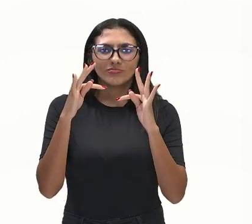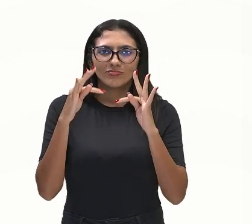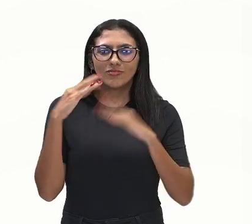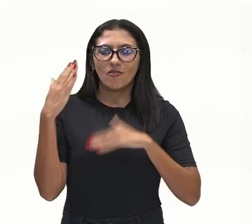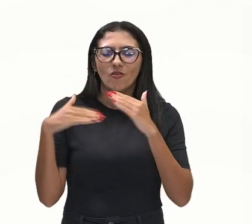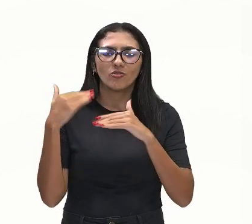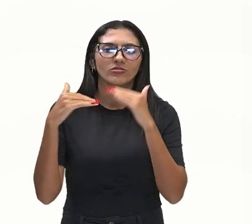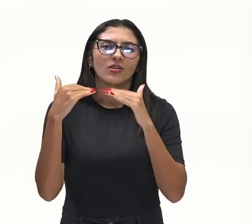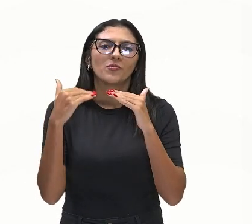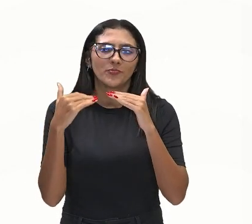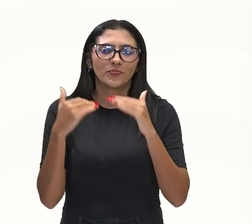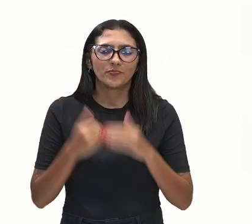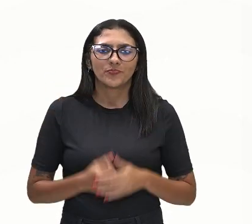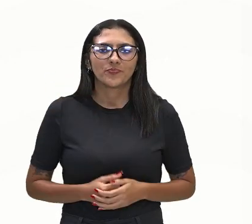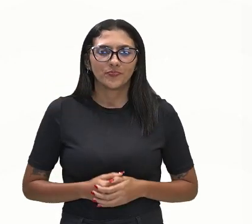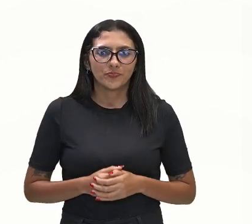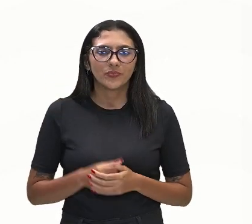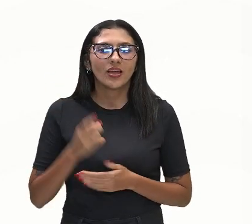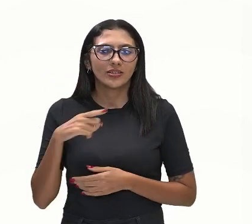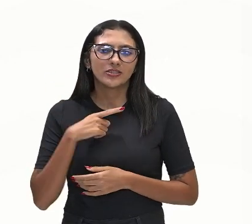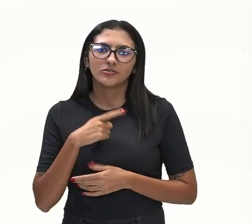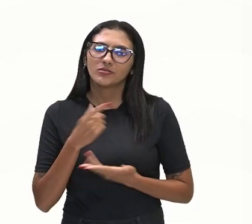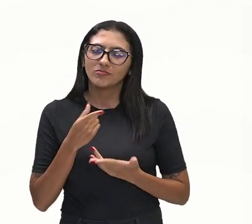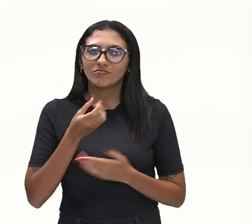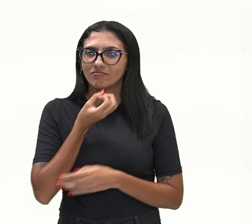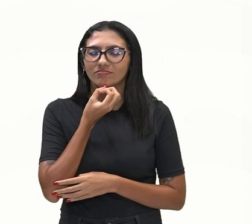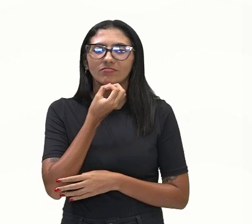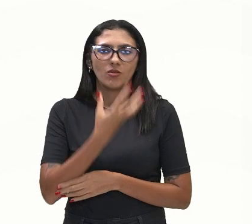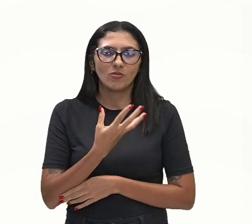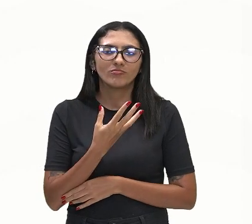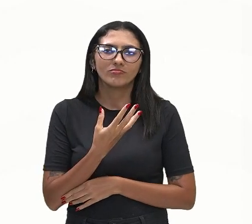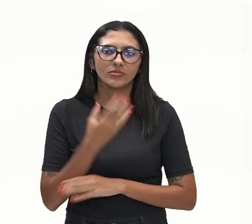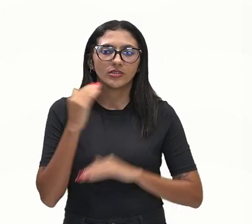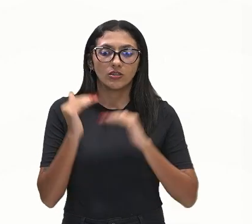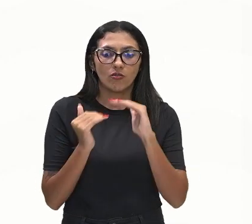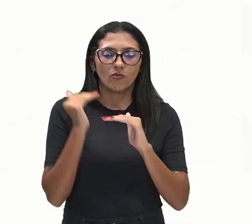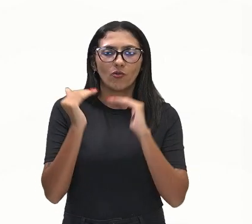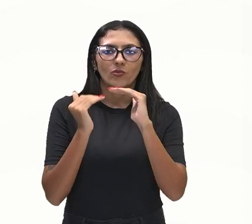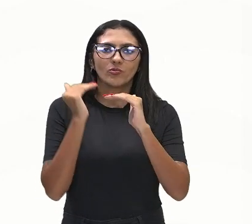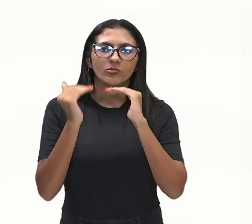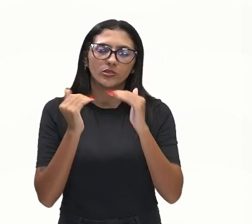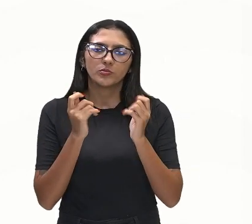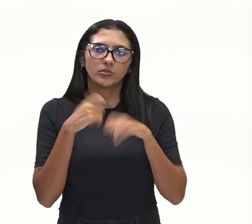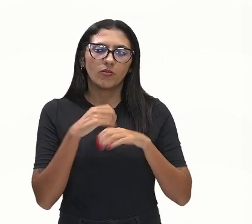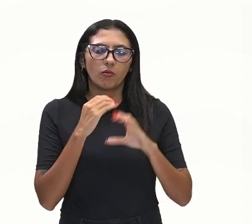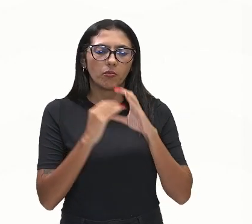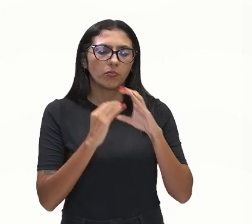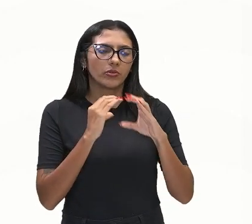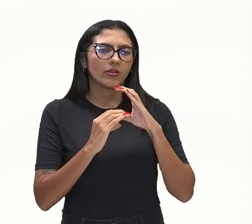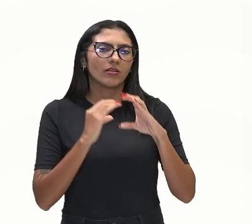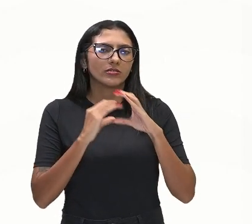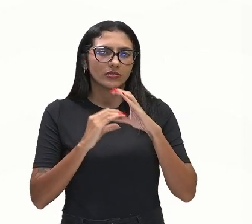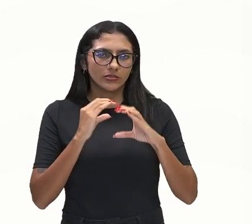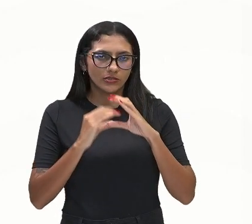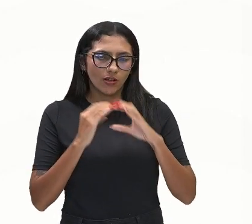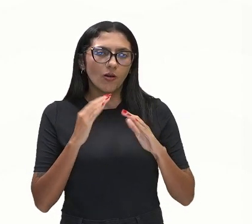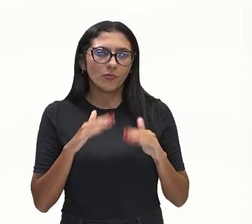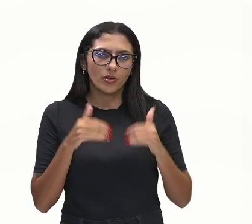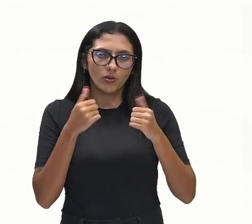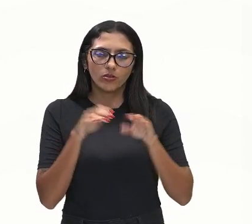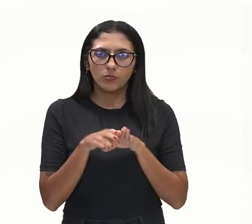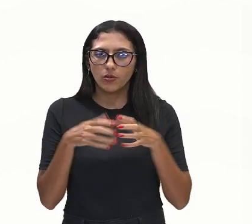o mais em menos tempo e possibilitou aí a evolução do meio de comunicação e dos meios de transporte.